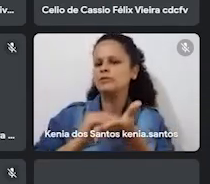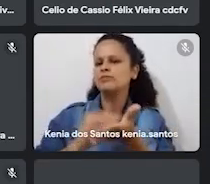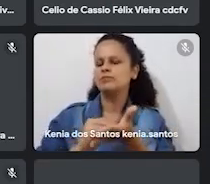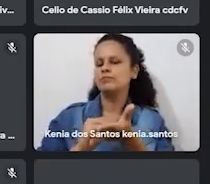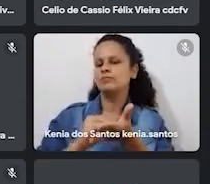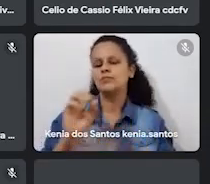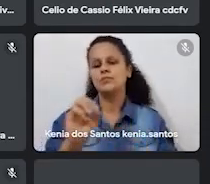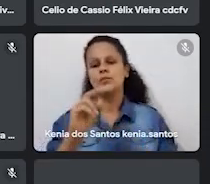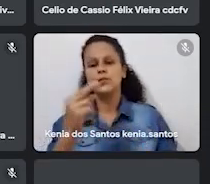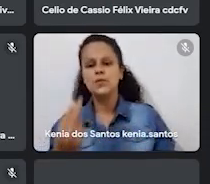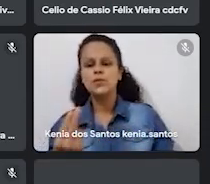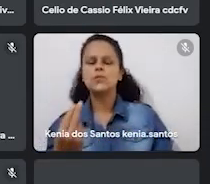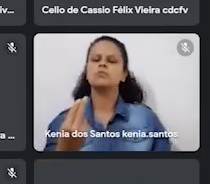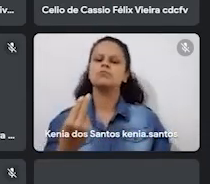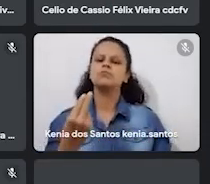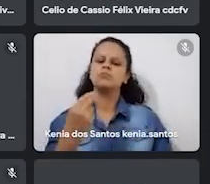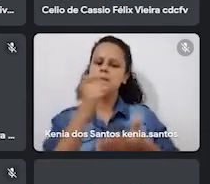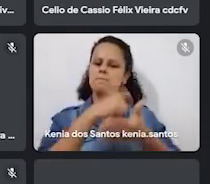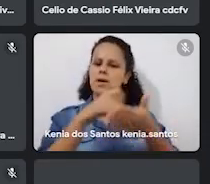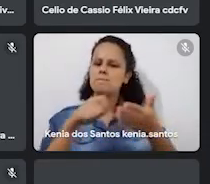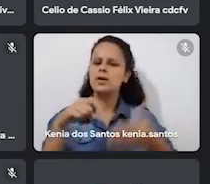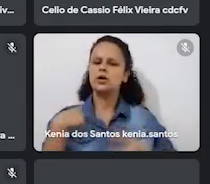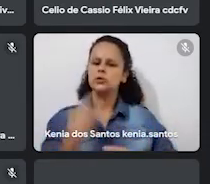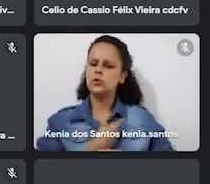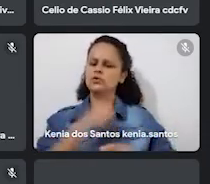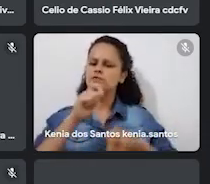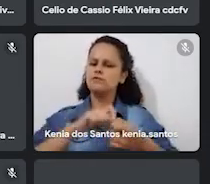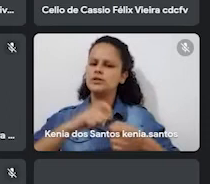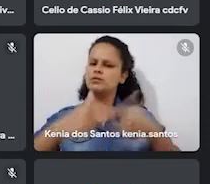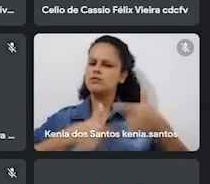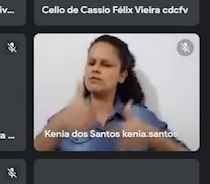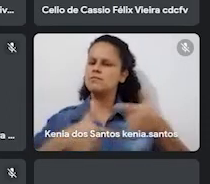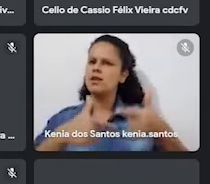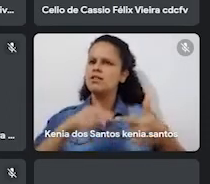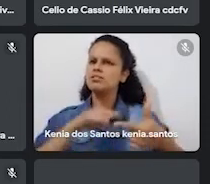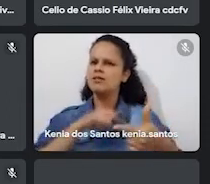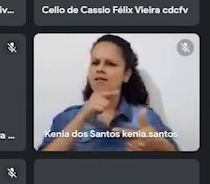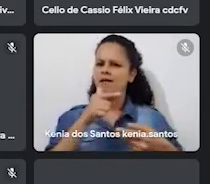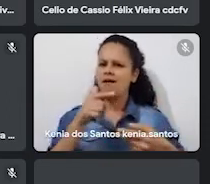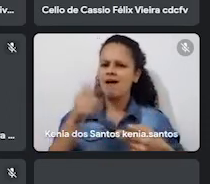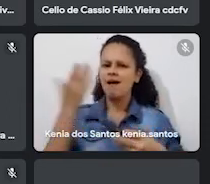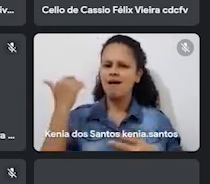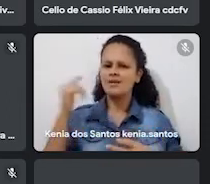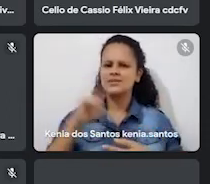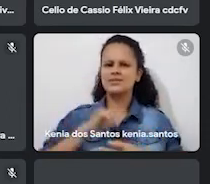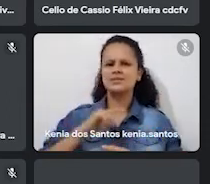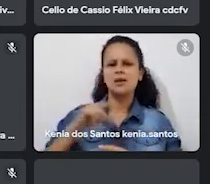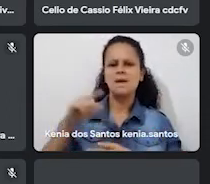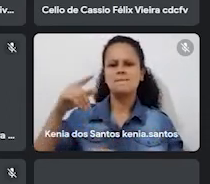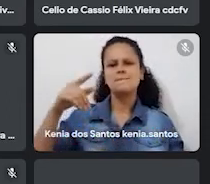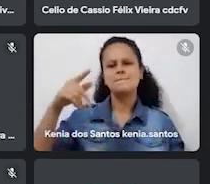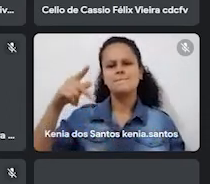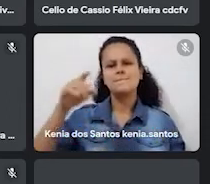Ou nós fizemos dessa forma, ó, foi bem melhor do que fala lá no POP.